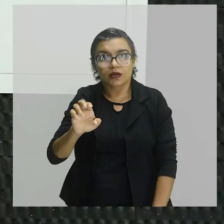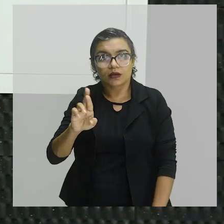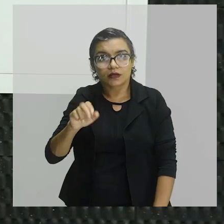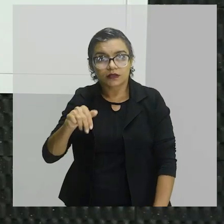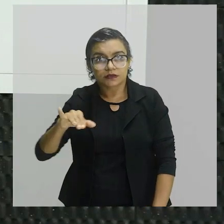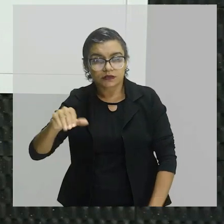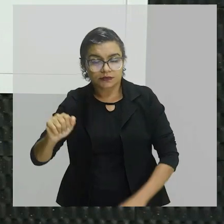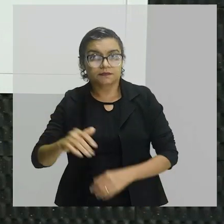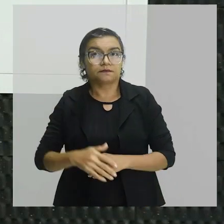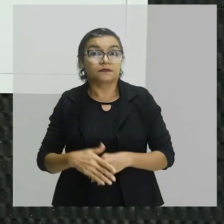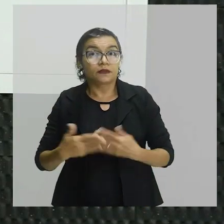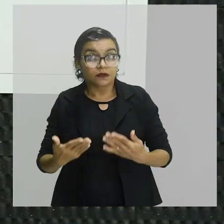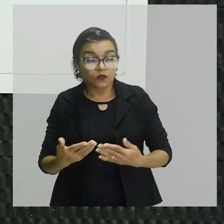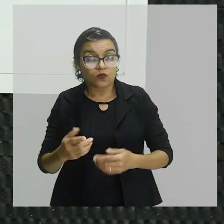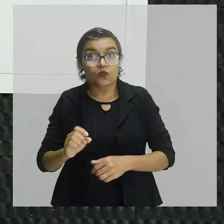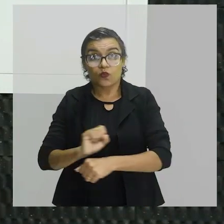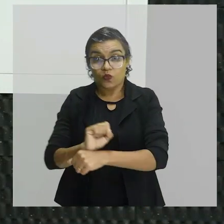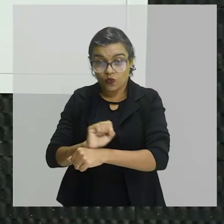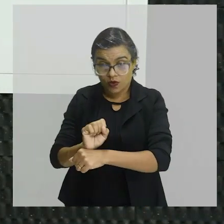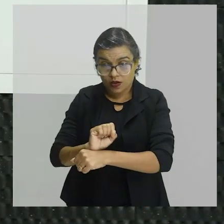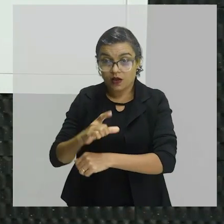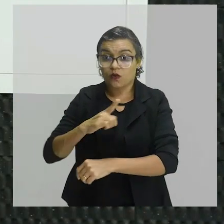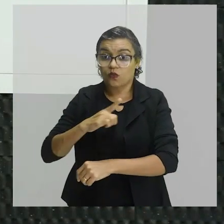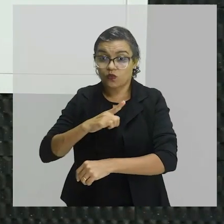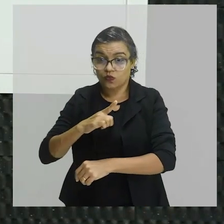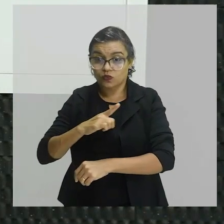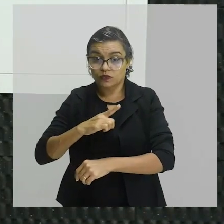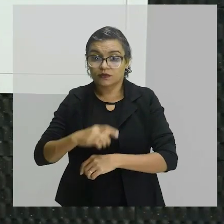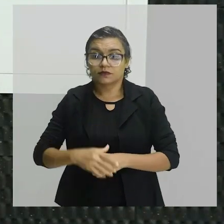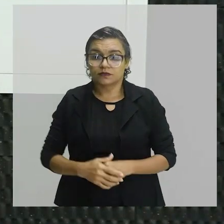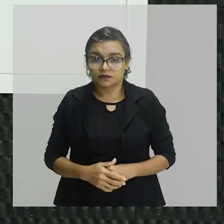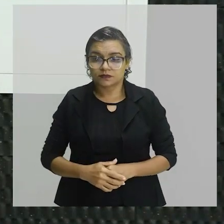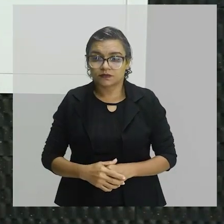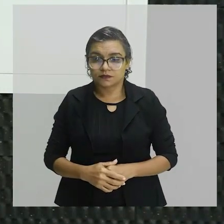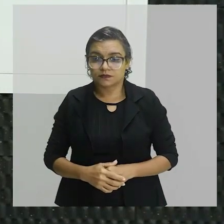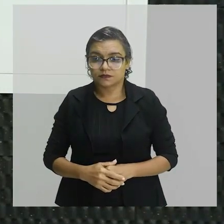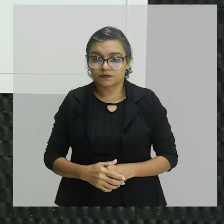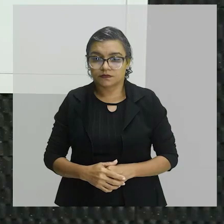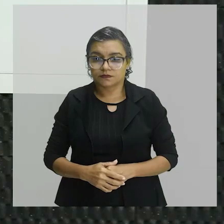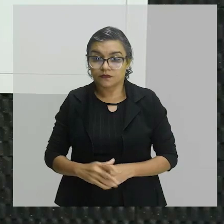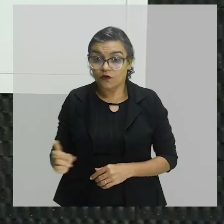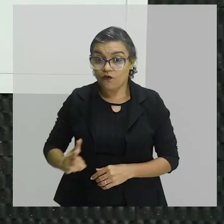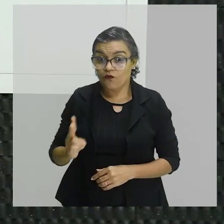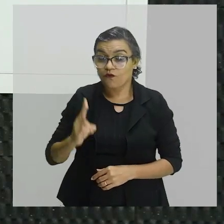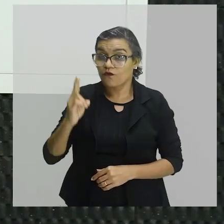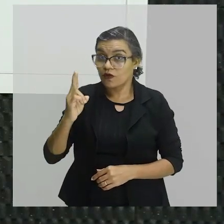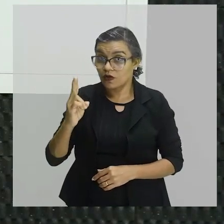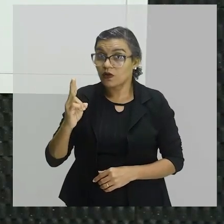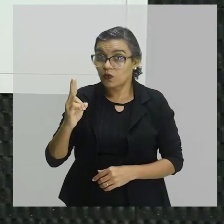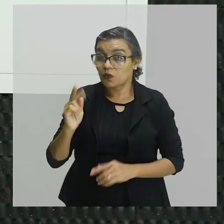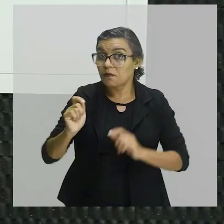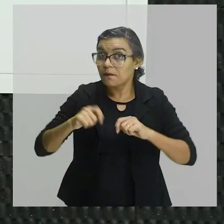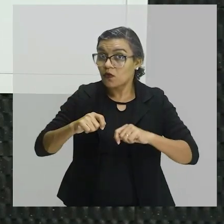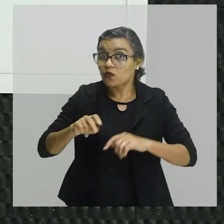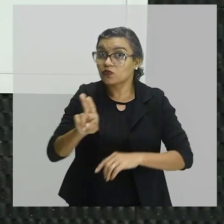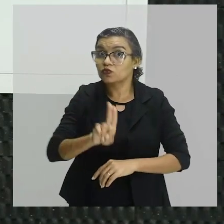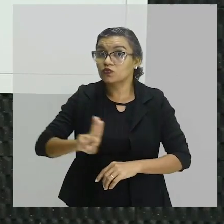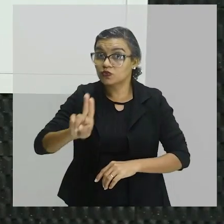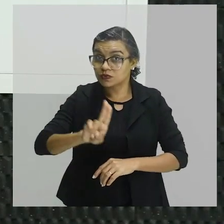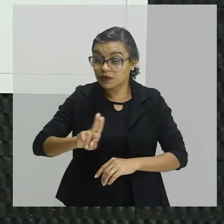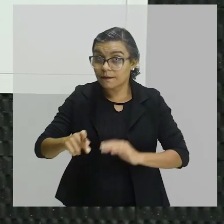do carro é o valor medido descontado, o valor da tolerância do aparelho. Então, nós vamos